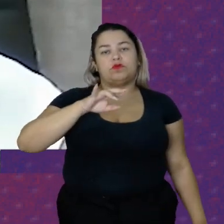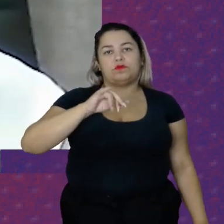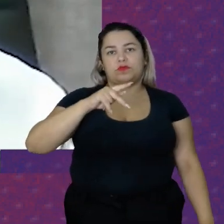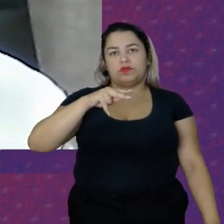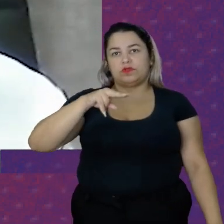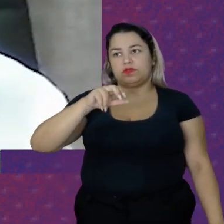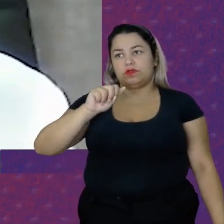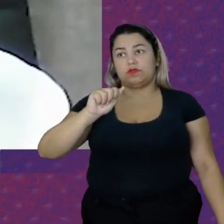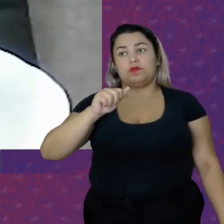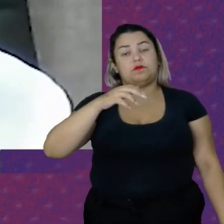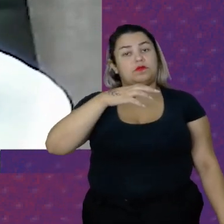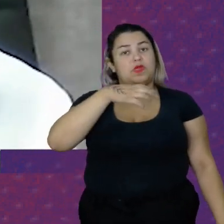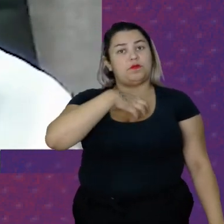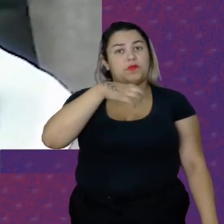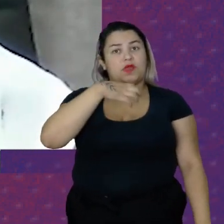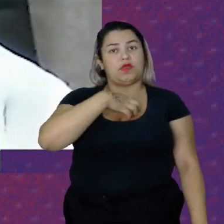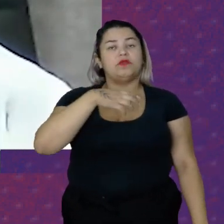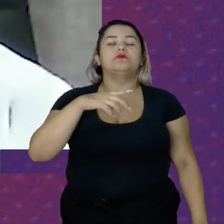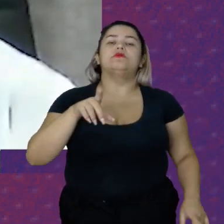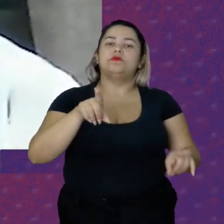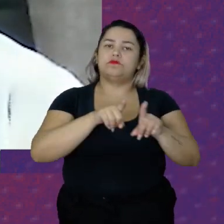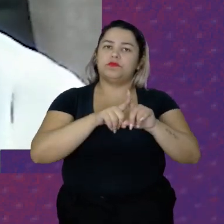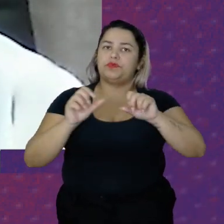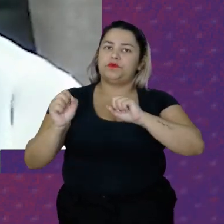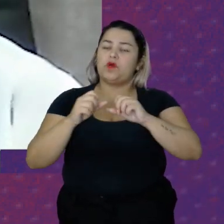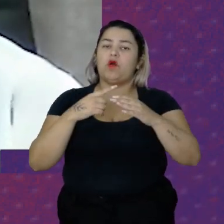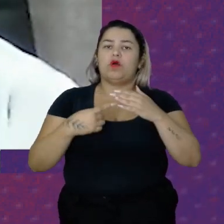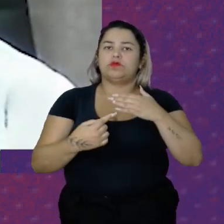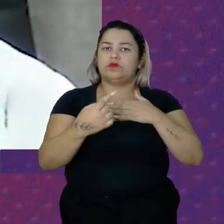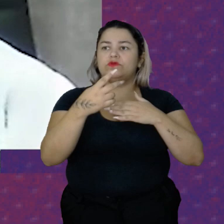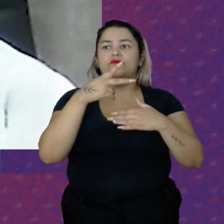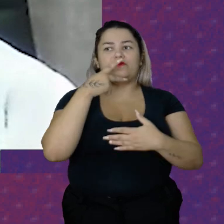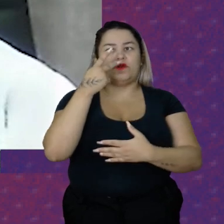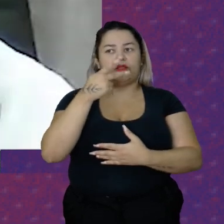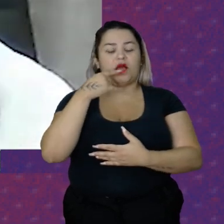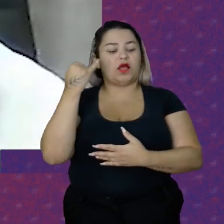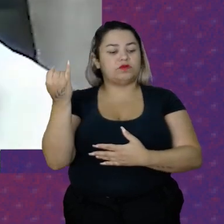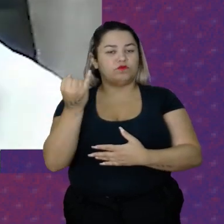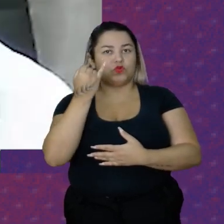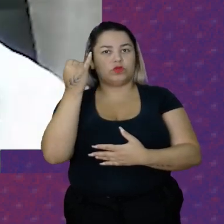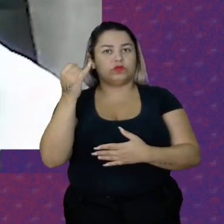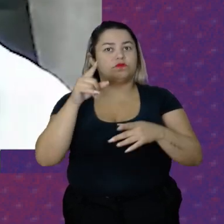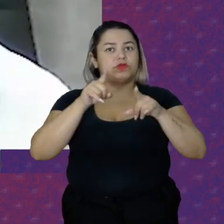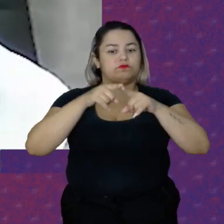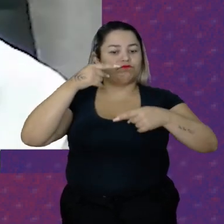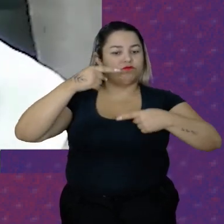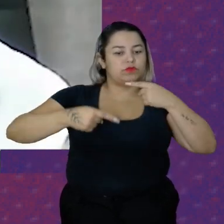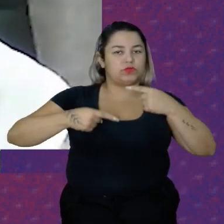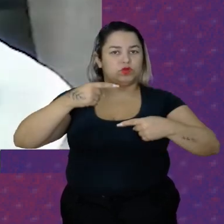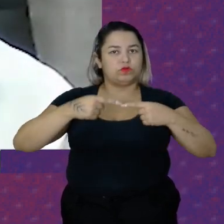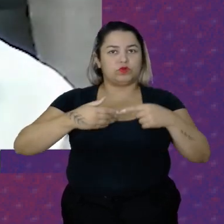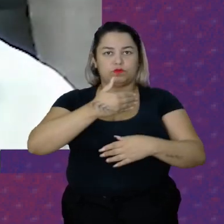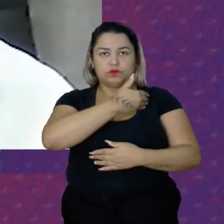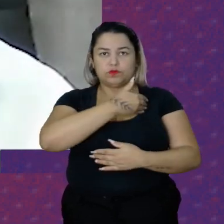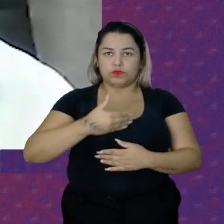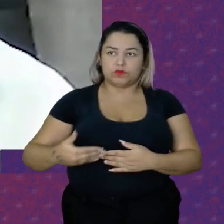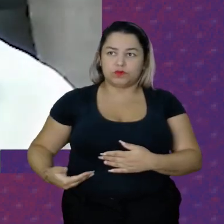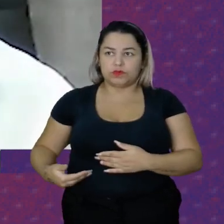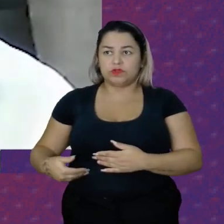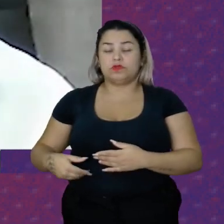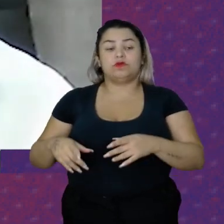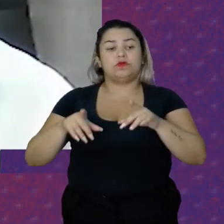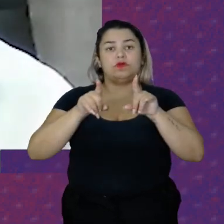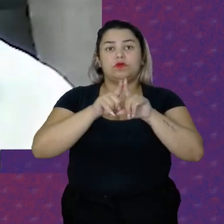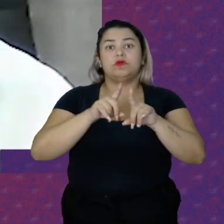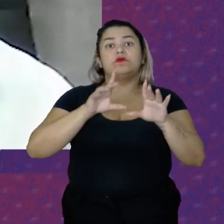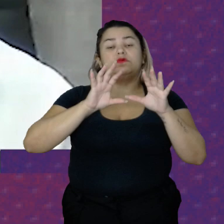né, eu posso, além de falar da importância dessas políticas públicas, se vocês